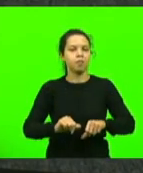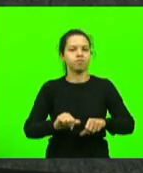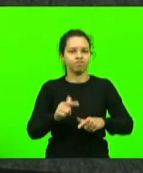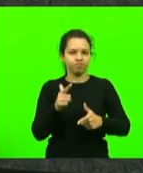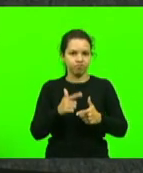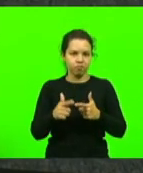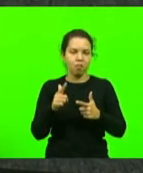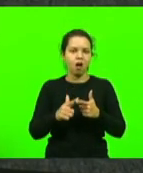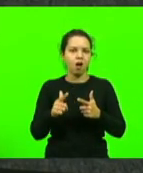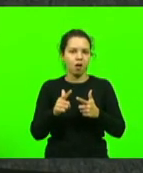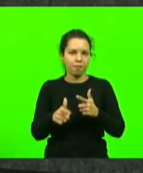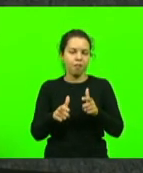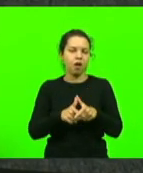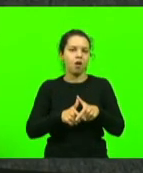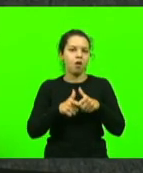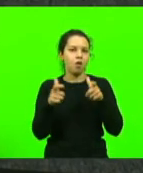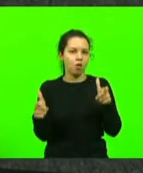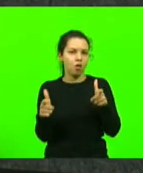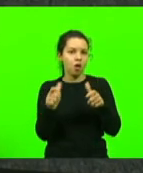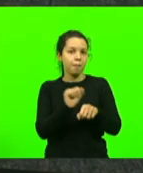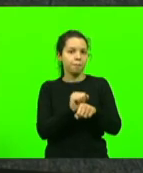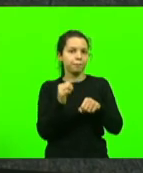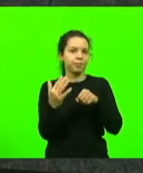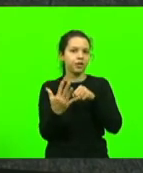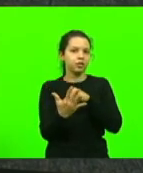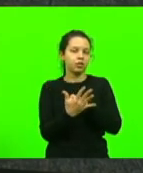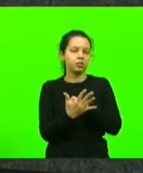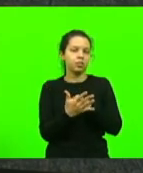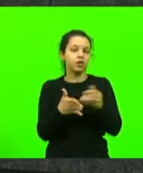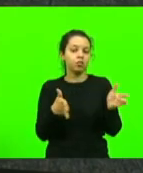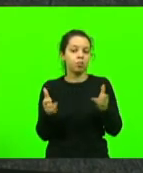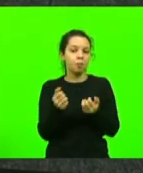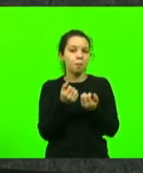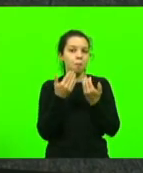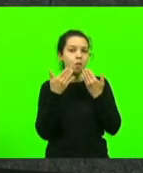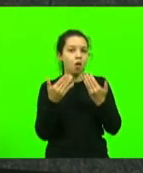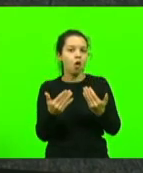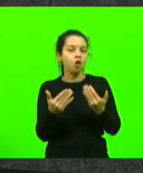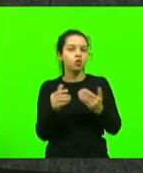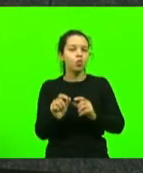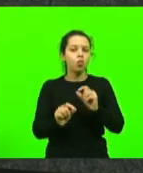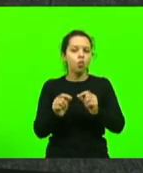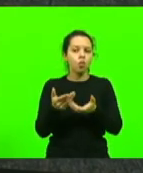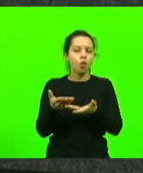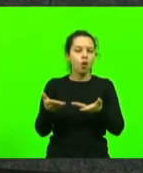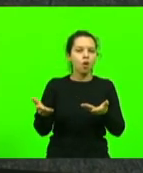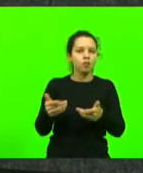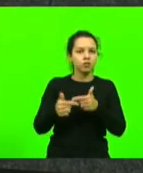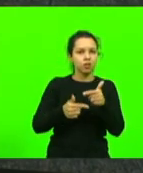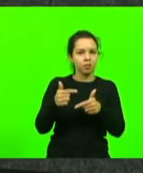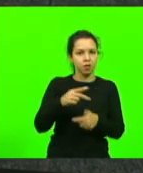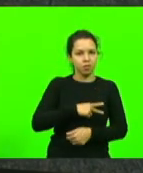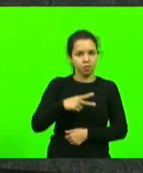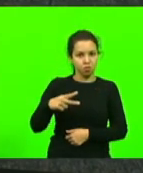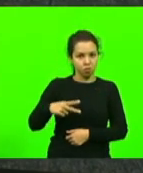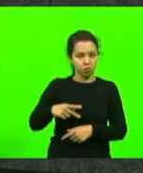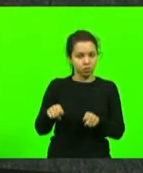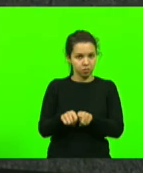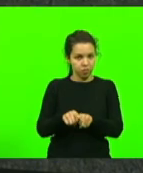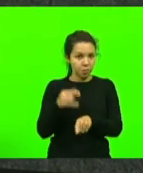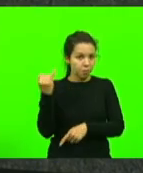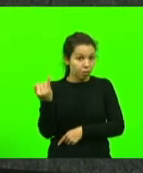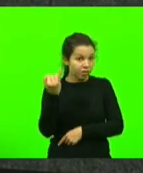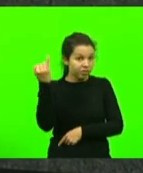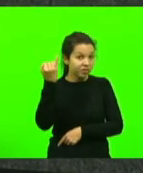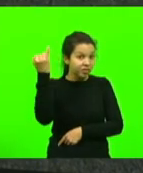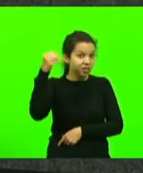essa pandemia mostra claramente né O que é o serviço público EA importância dele no Brasil né